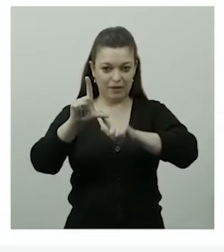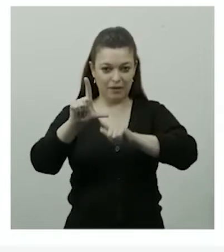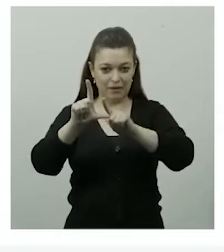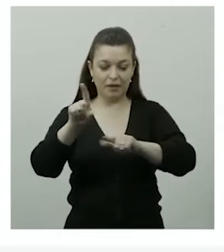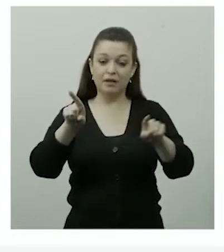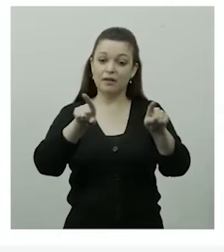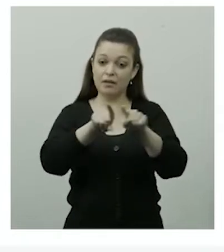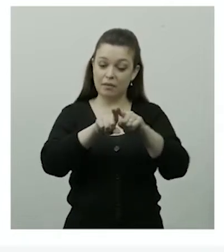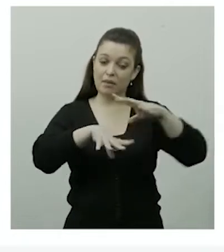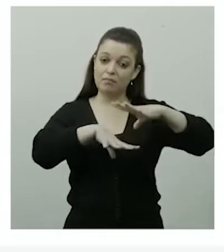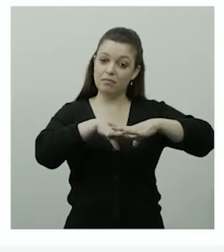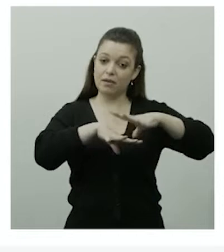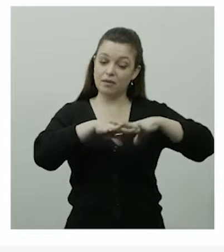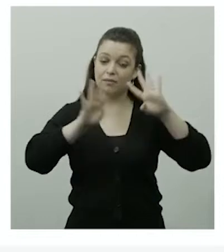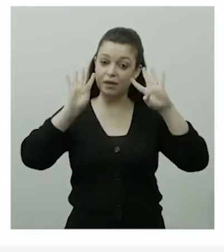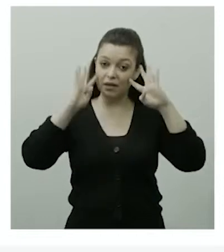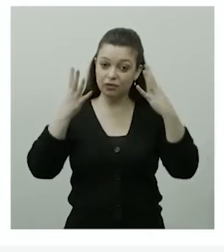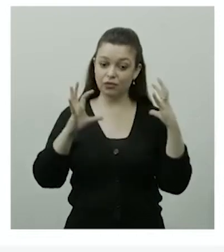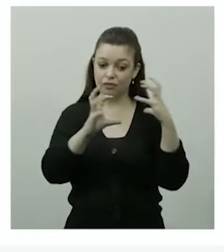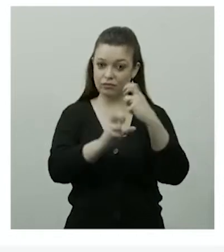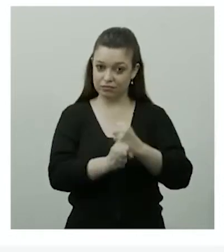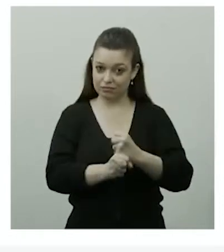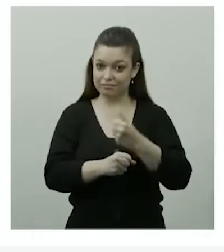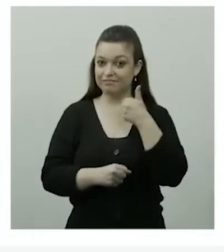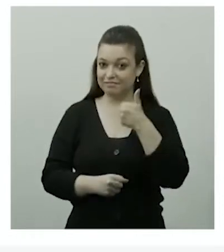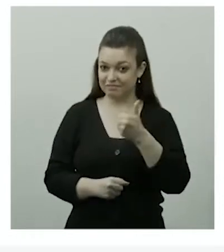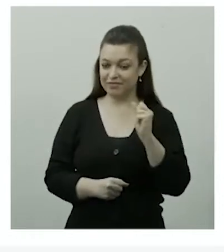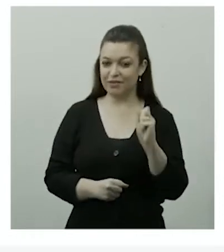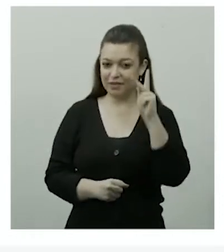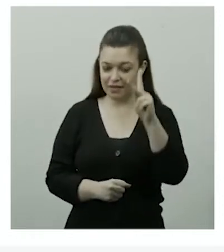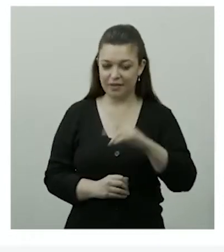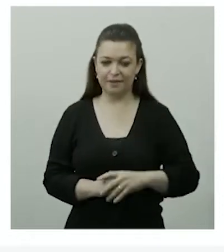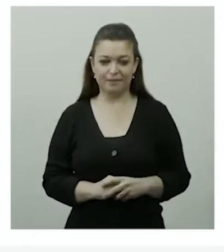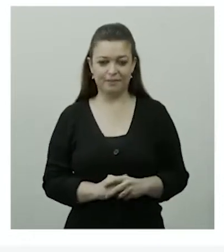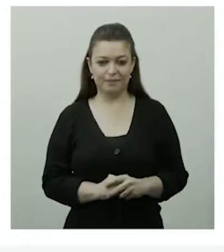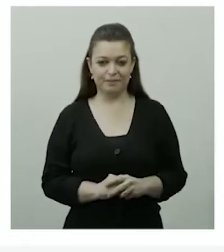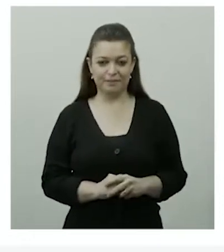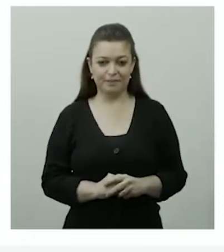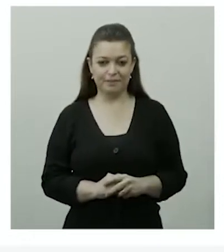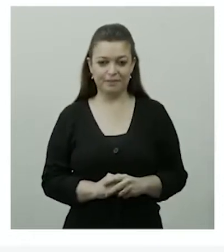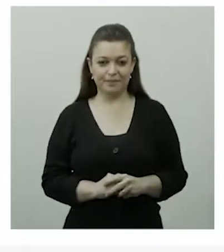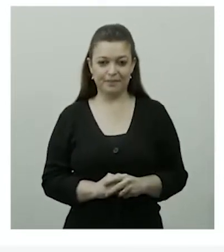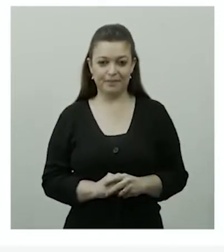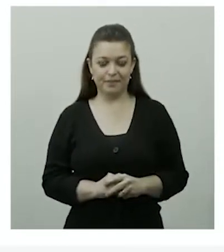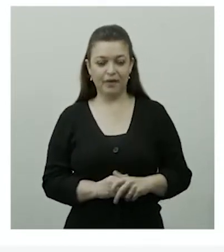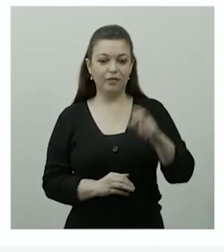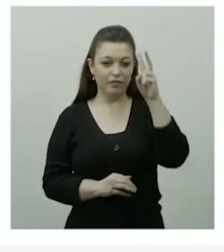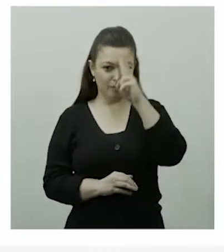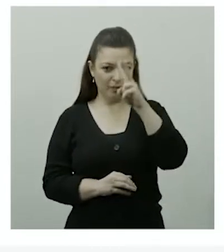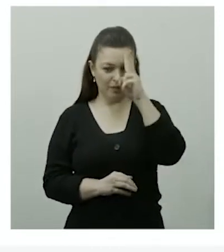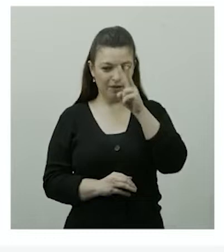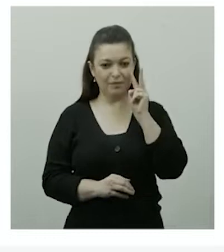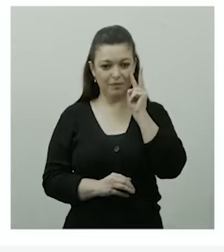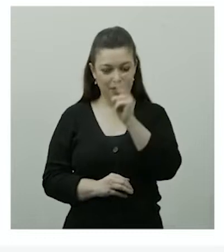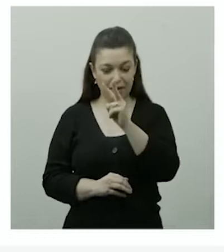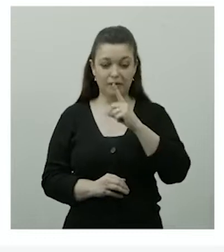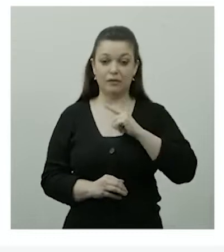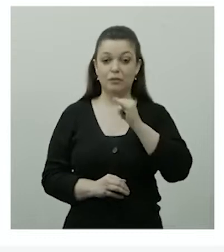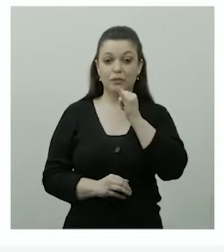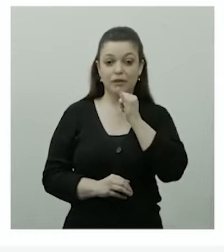cálculos matemáticos, ok? Vamos relembrar, então? Olha só, o